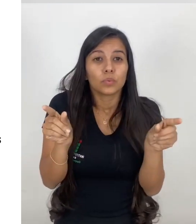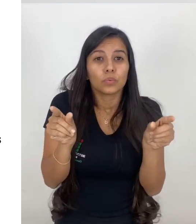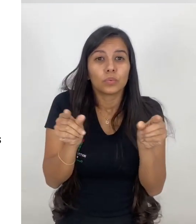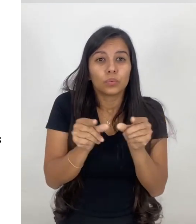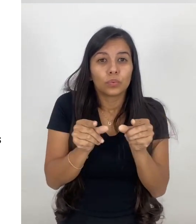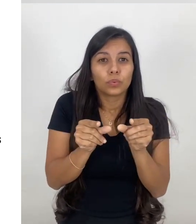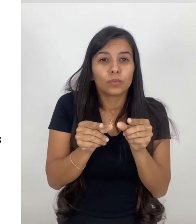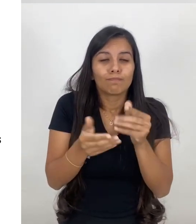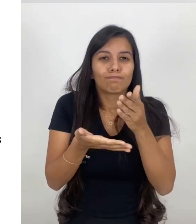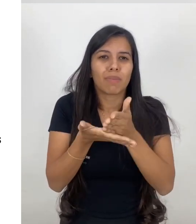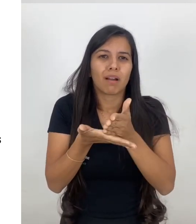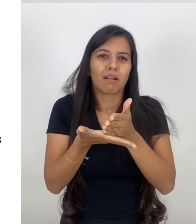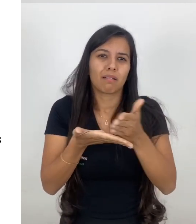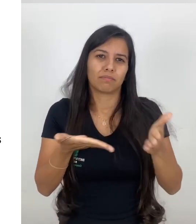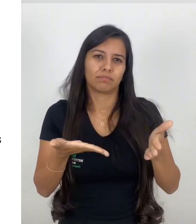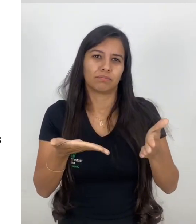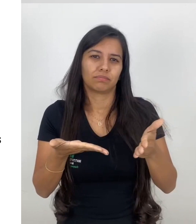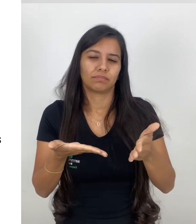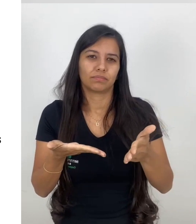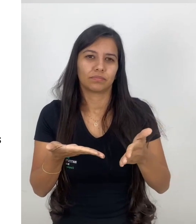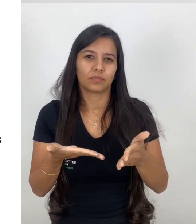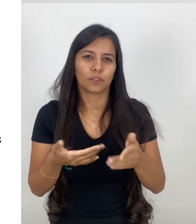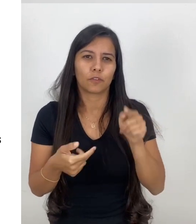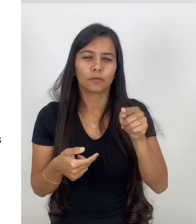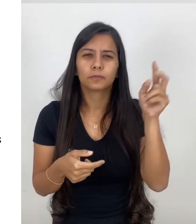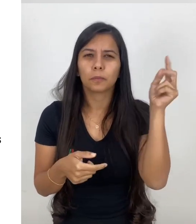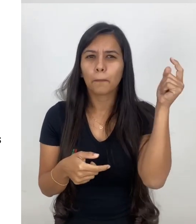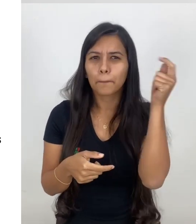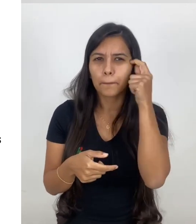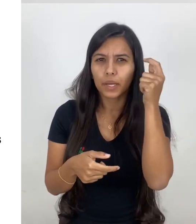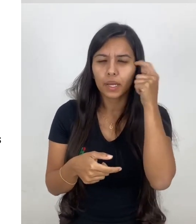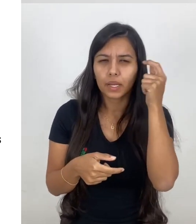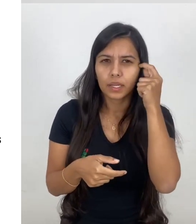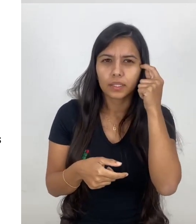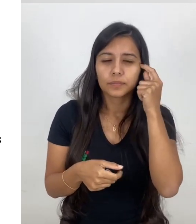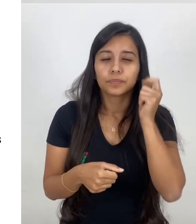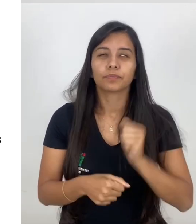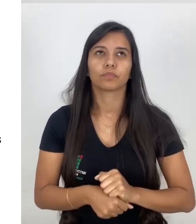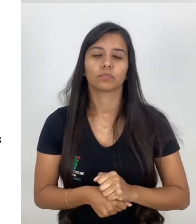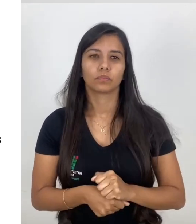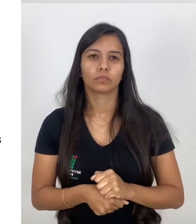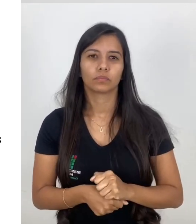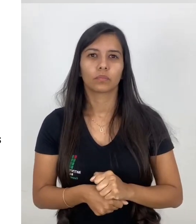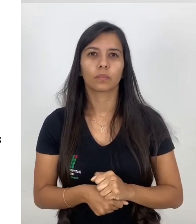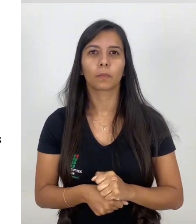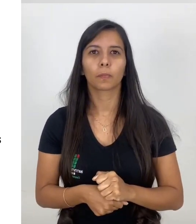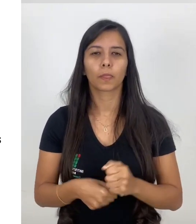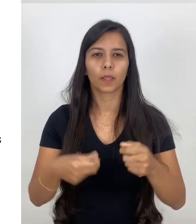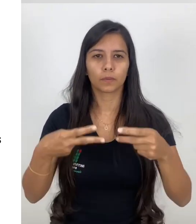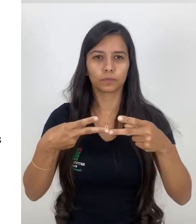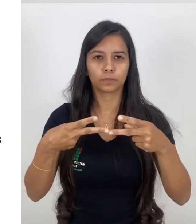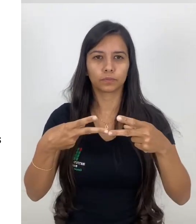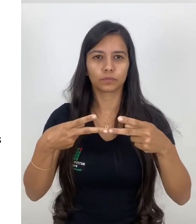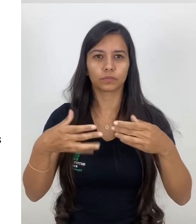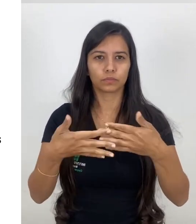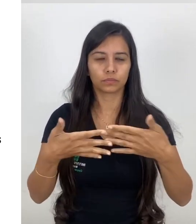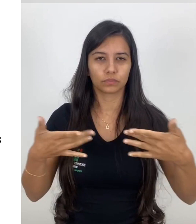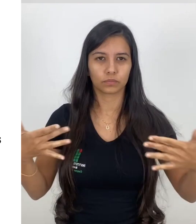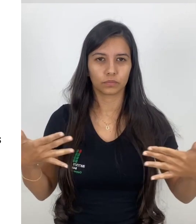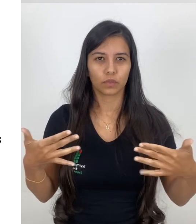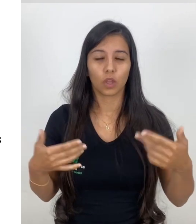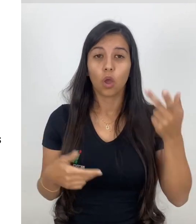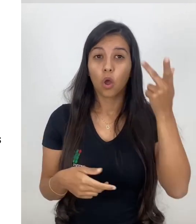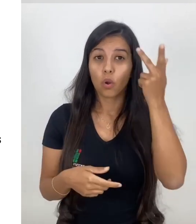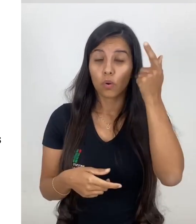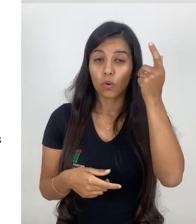consiga reduzir eles para a metade. Então, eu quero que vocês imaginem o seguinte. Numa prófase normal,